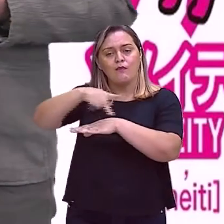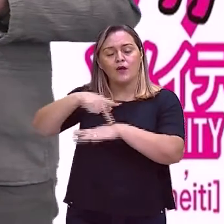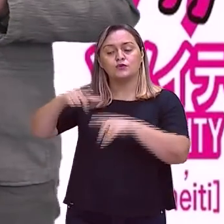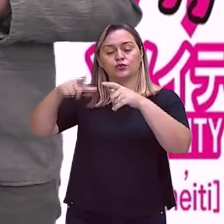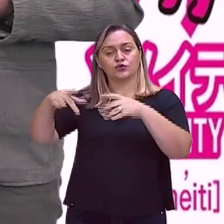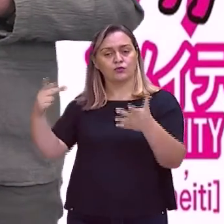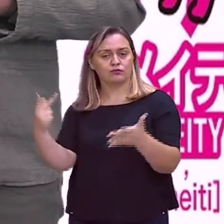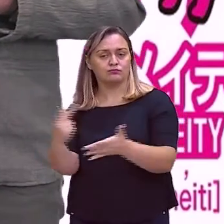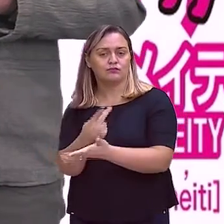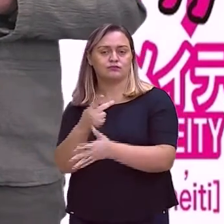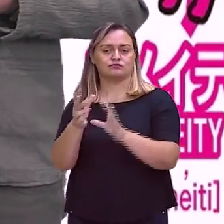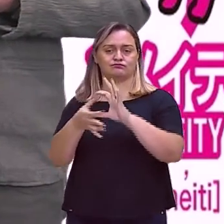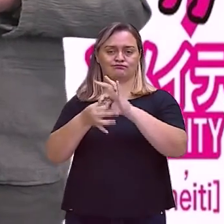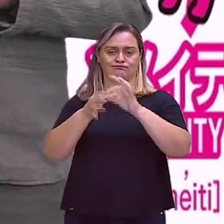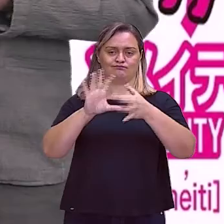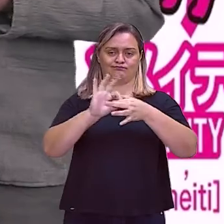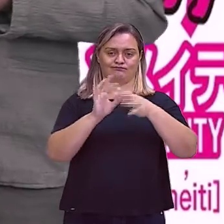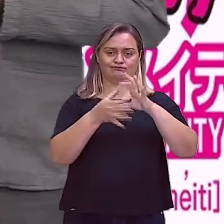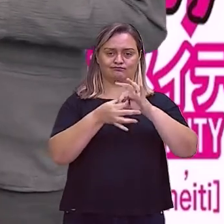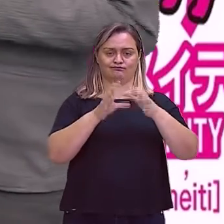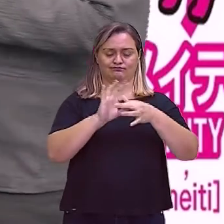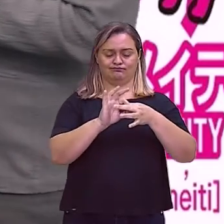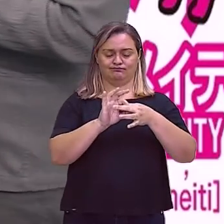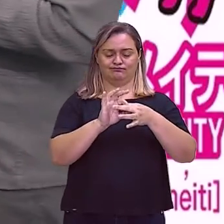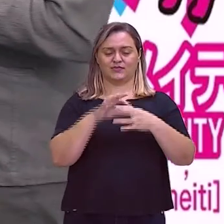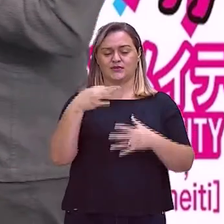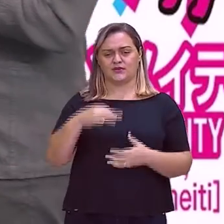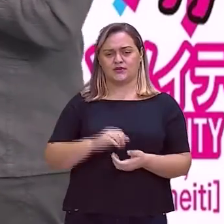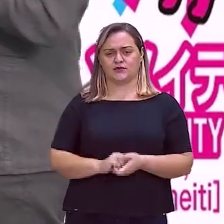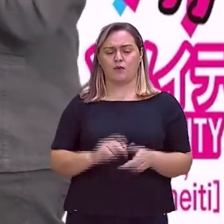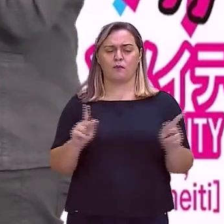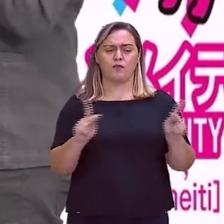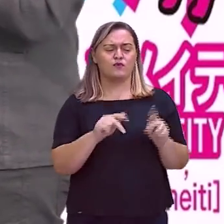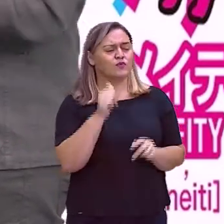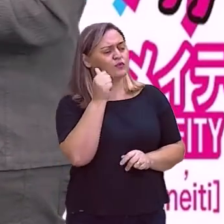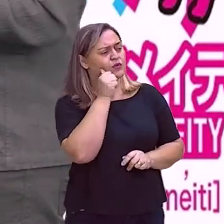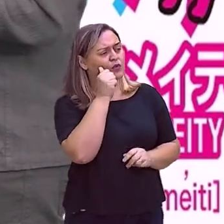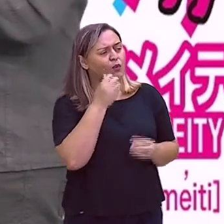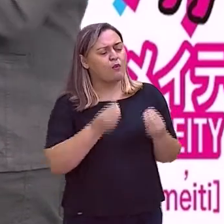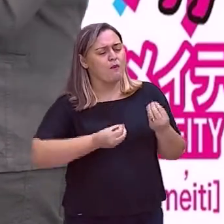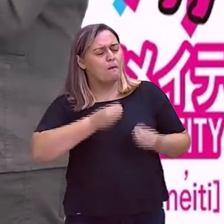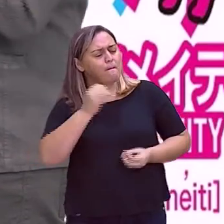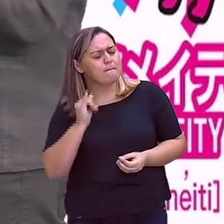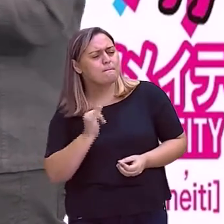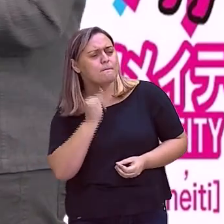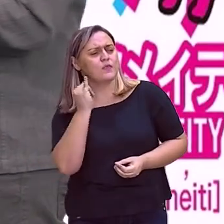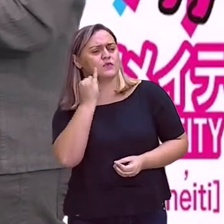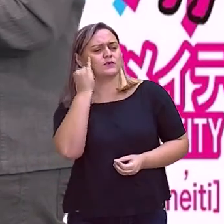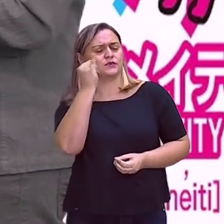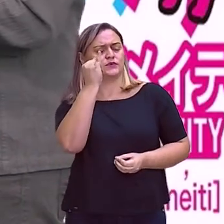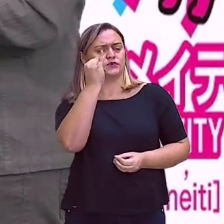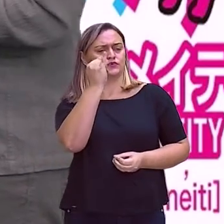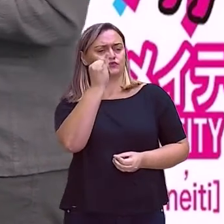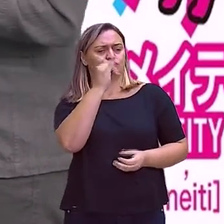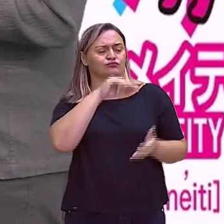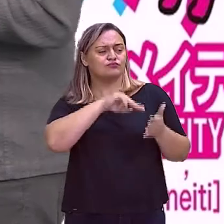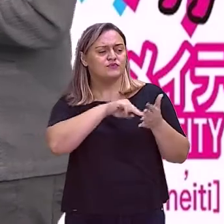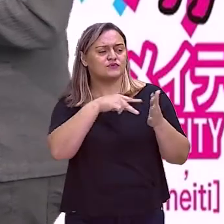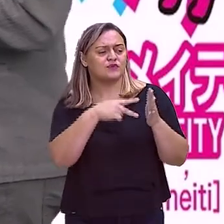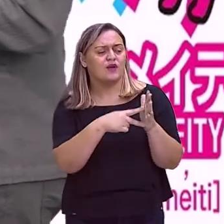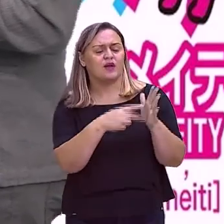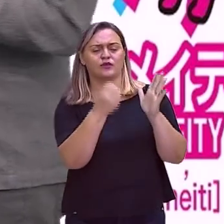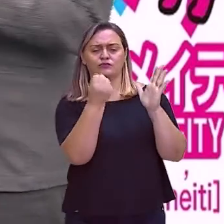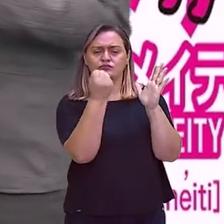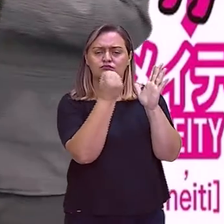sediando as Olimpíadas. Professora Andresa, olha a importância da simbologia. Verdade. Algo